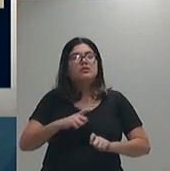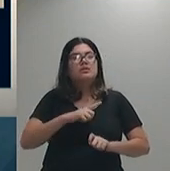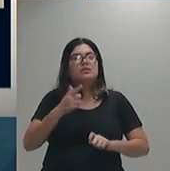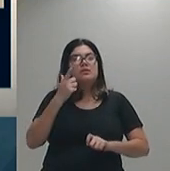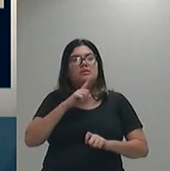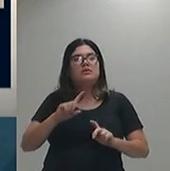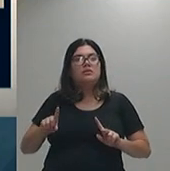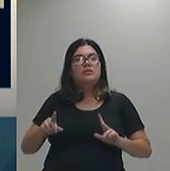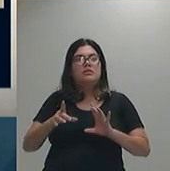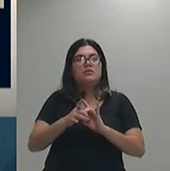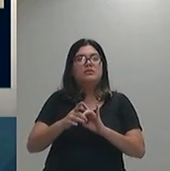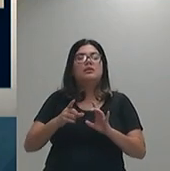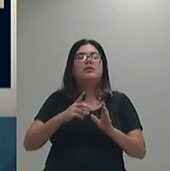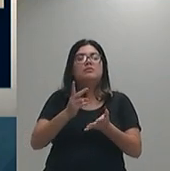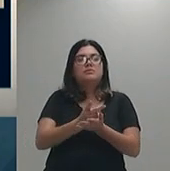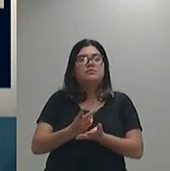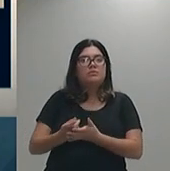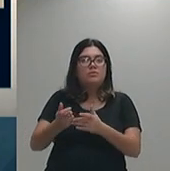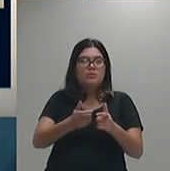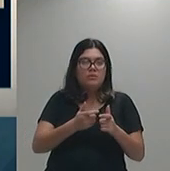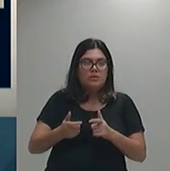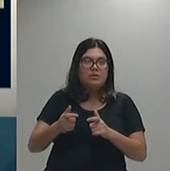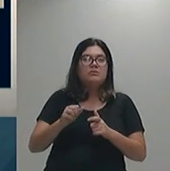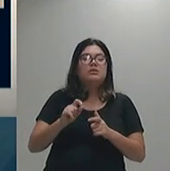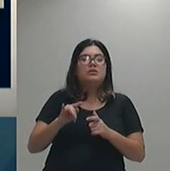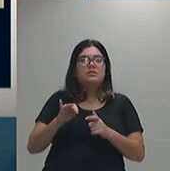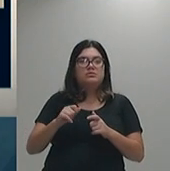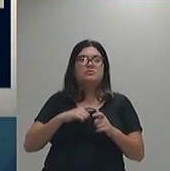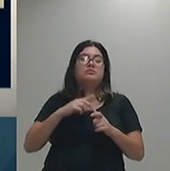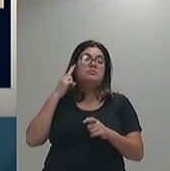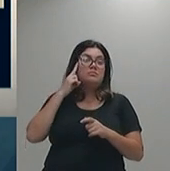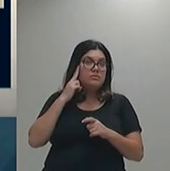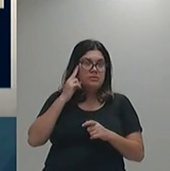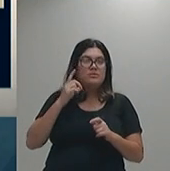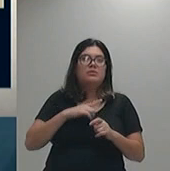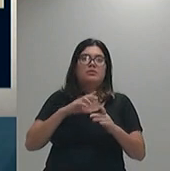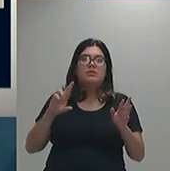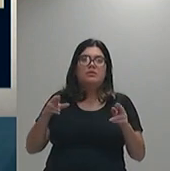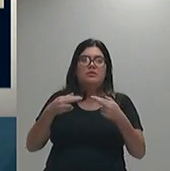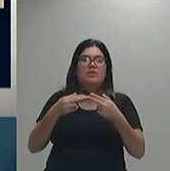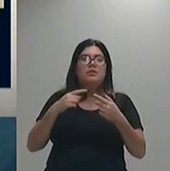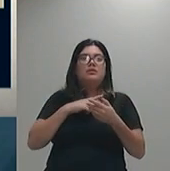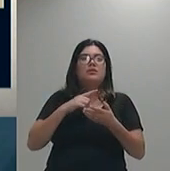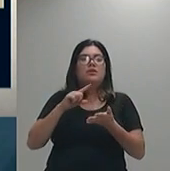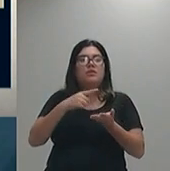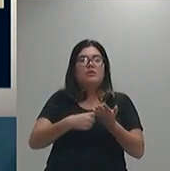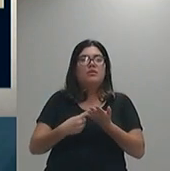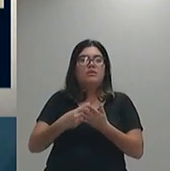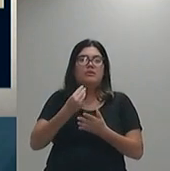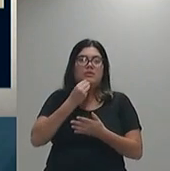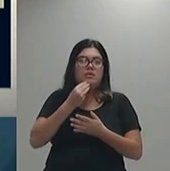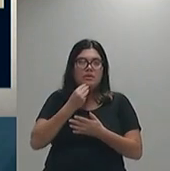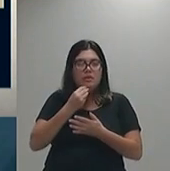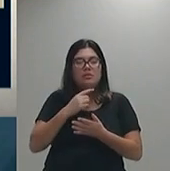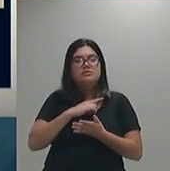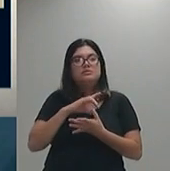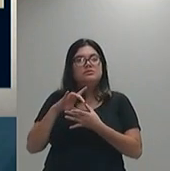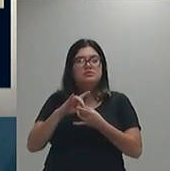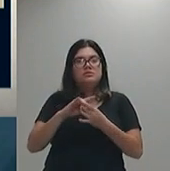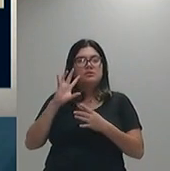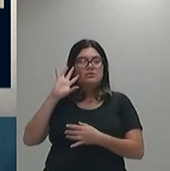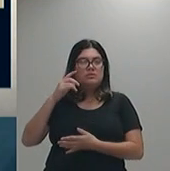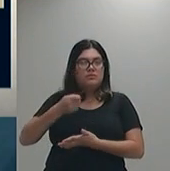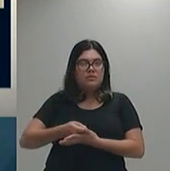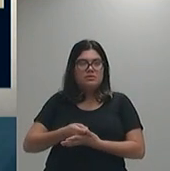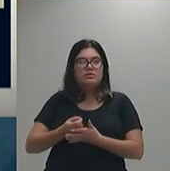Câmara de arbitragem na específica hipótese em que o correlato regulamento é absolutamente omisso e disciplinar a solução para o impasse criado